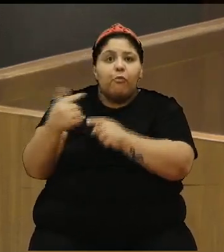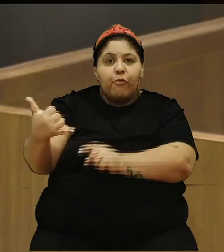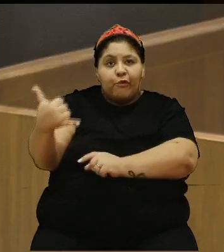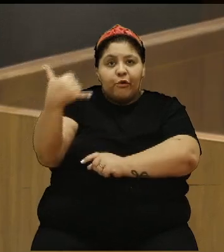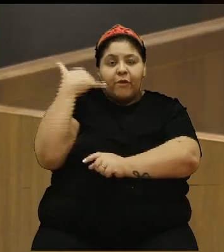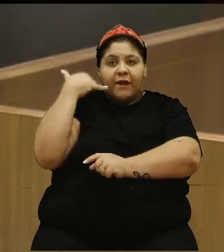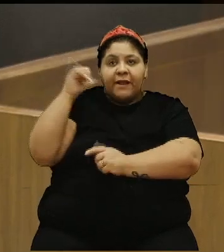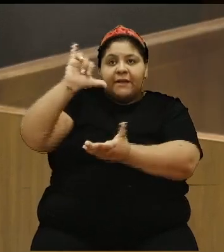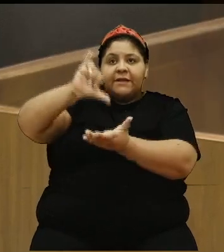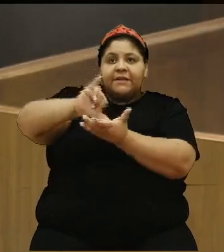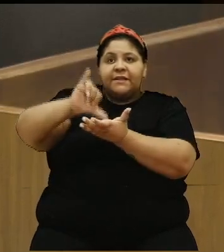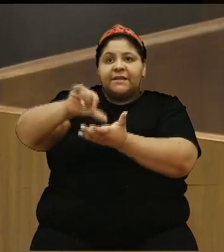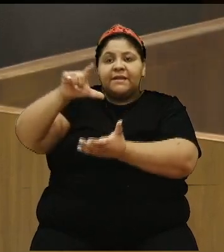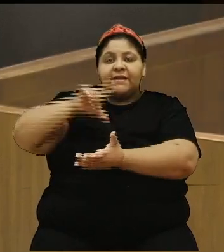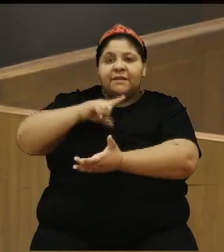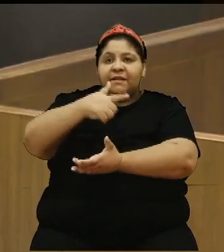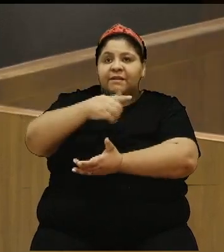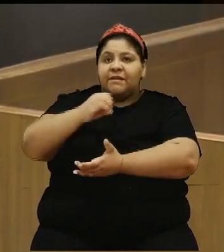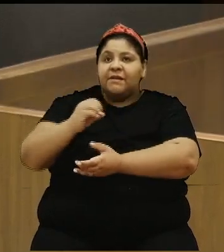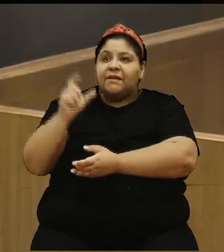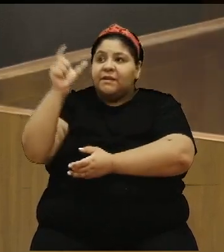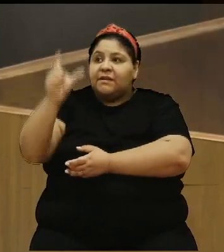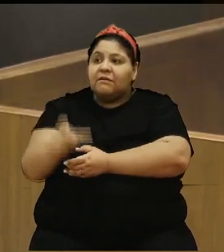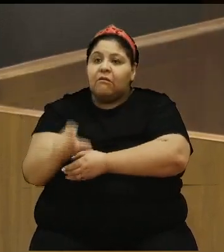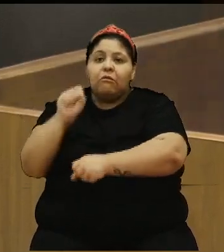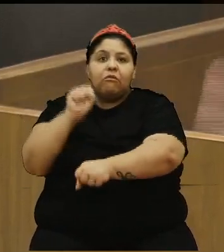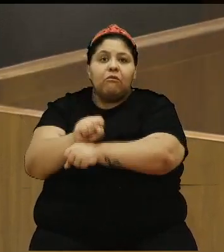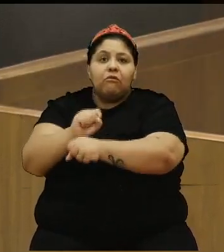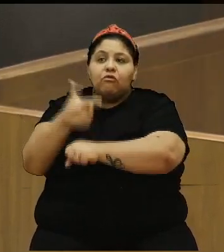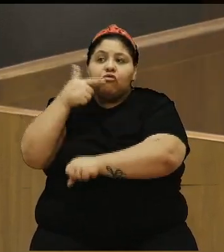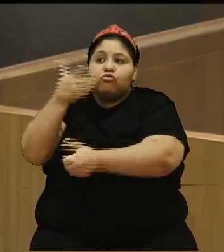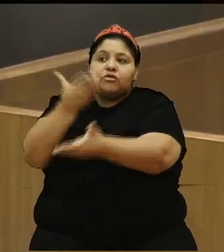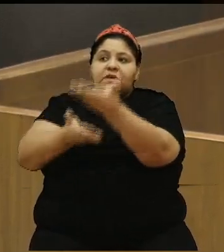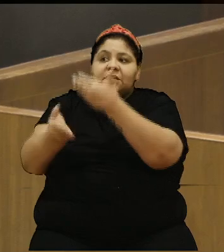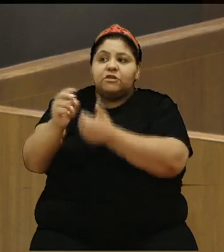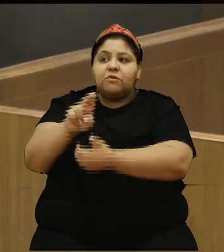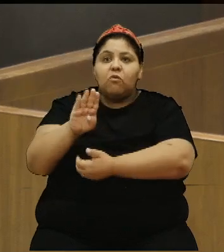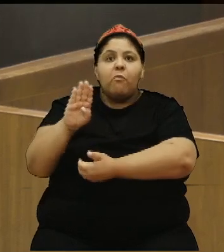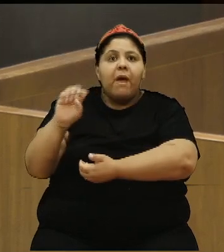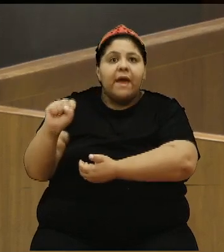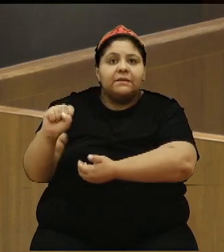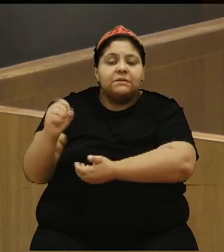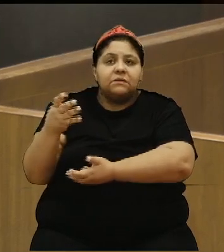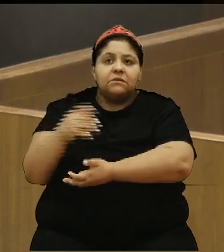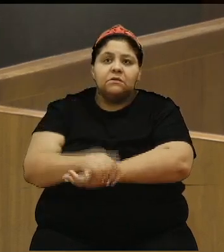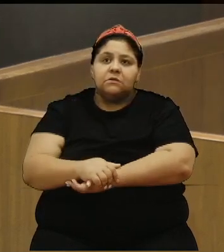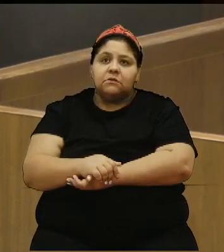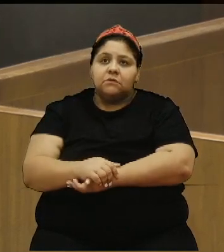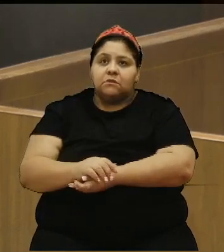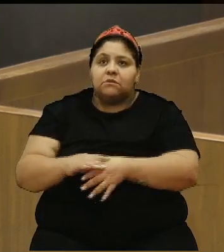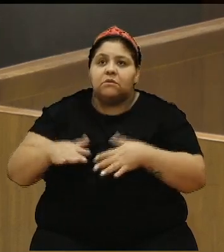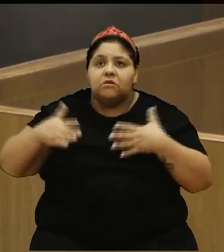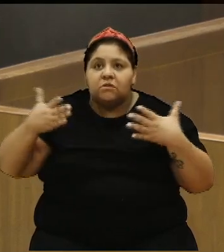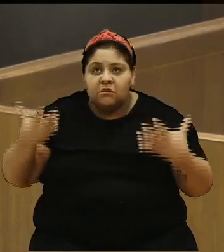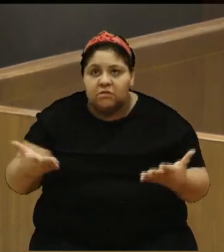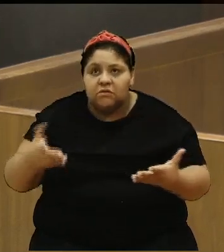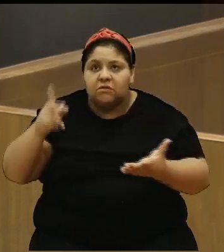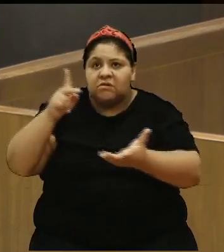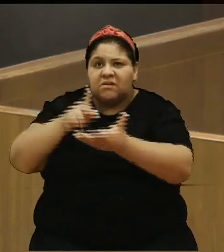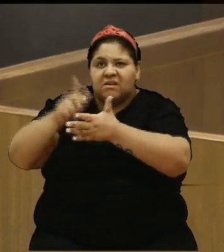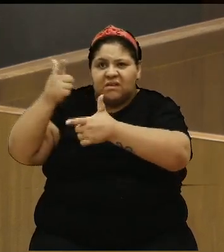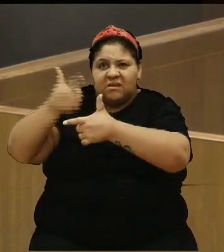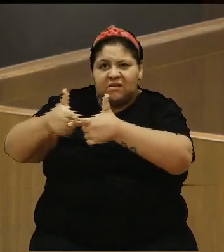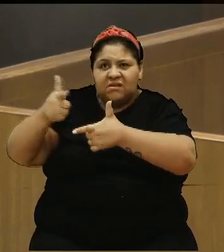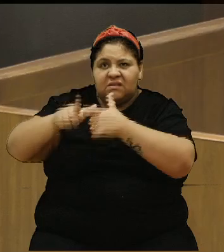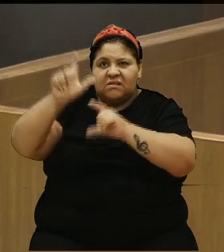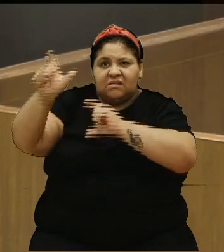da central, tem 70 pessoas na frente, elas não conseguem consulta para o UBS. Então, será que realmente o problema são